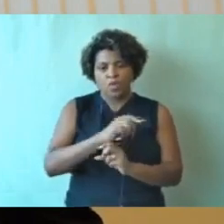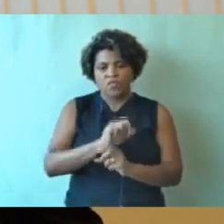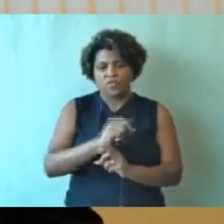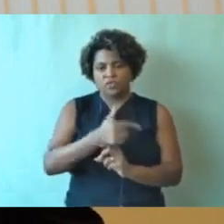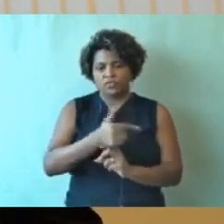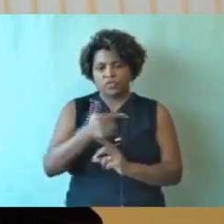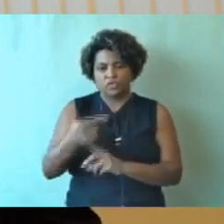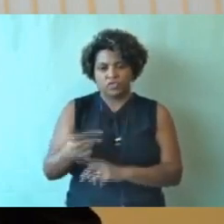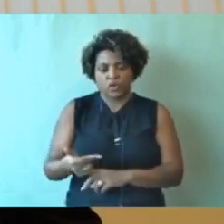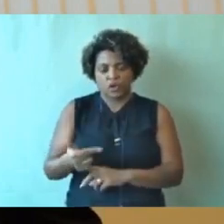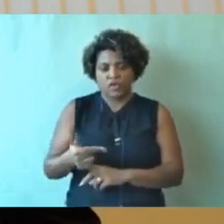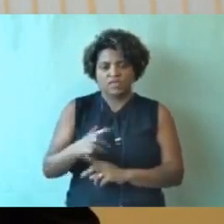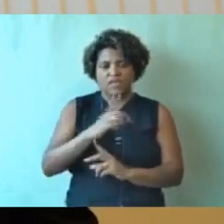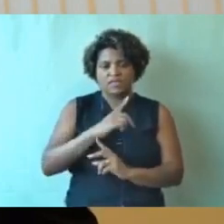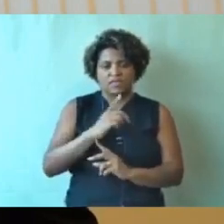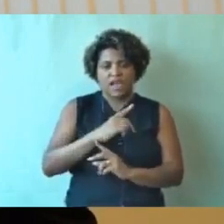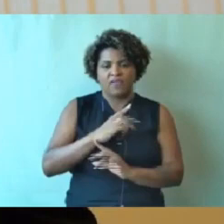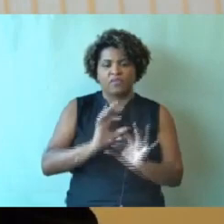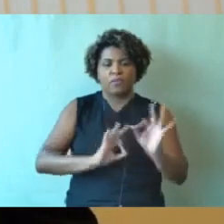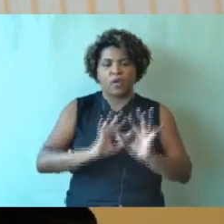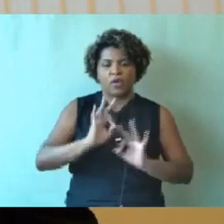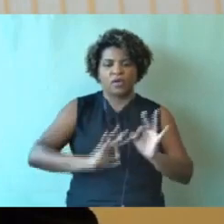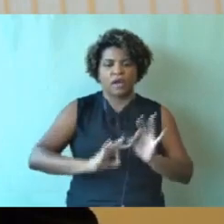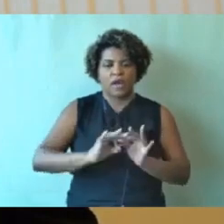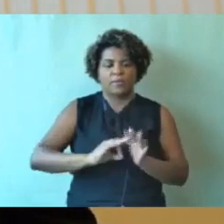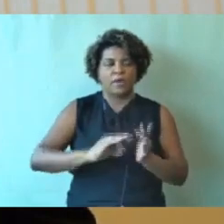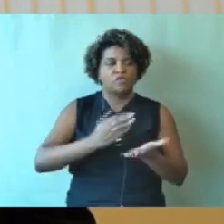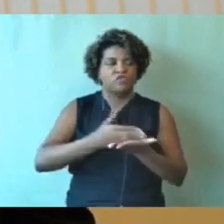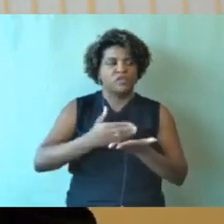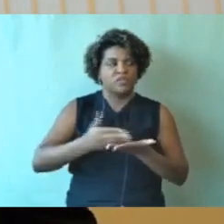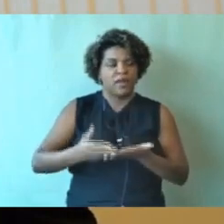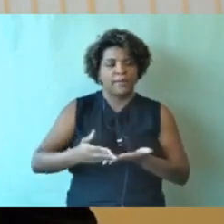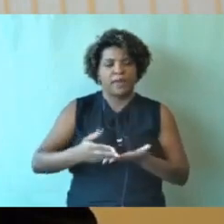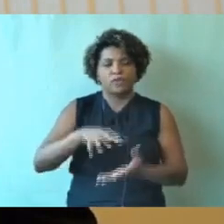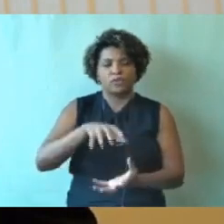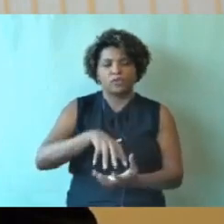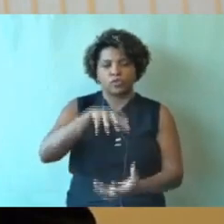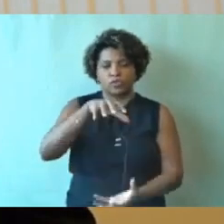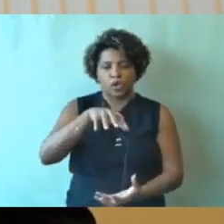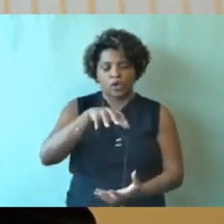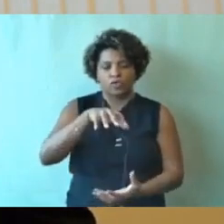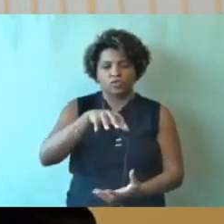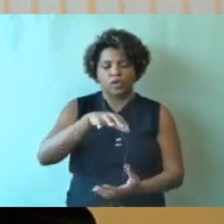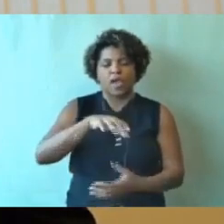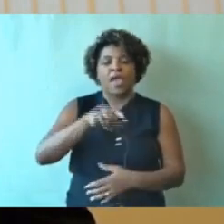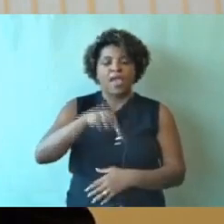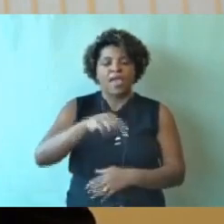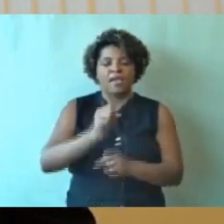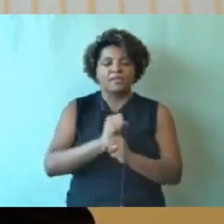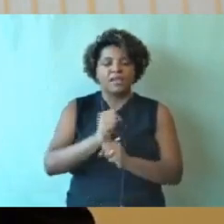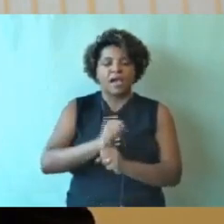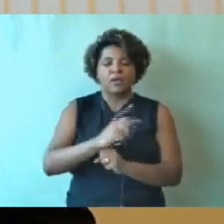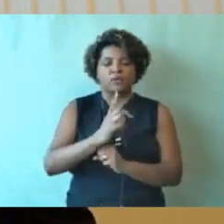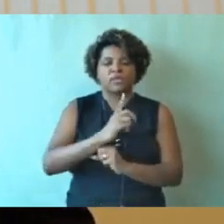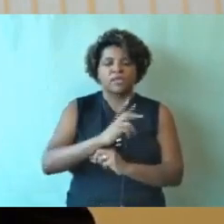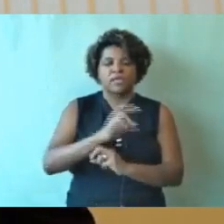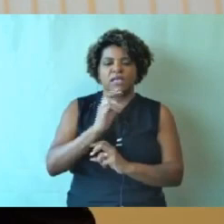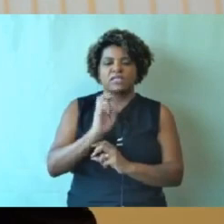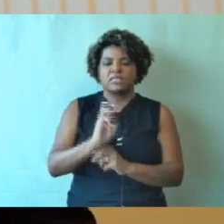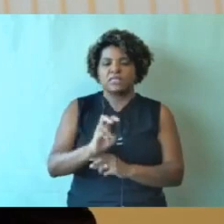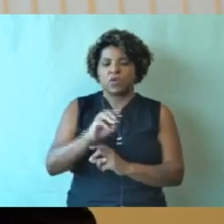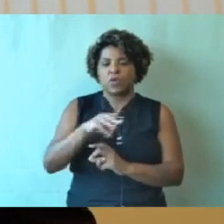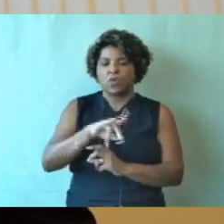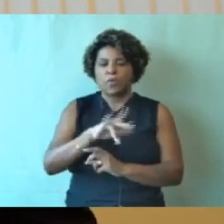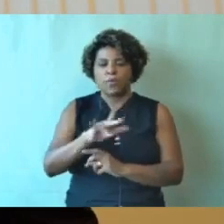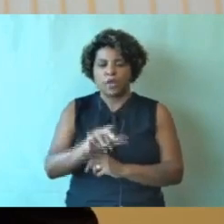Programa de Financiamento do Idoso, 2 bilhões e 500 para o Brasil inteiro. Esse ano ia sair 5 bilhões. O projeto parou no fim do ano e deve voltar à pauta